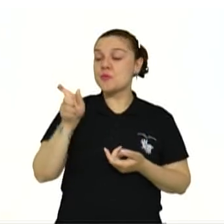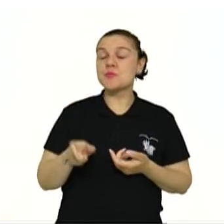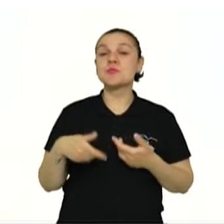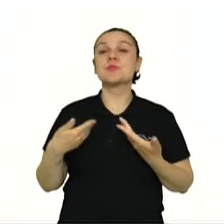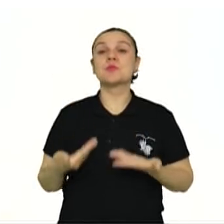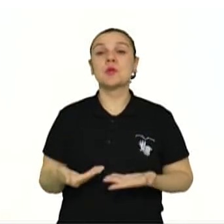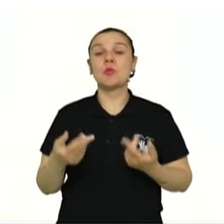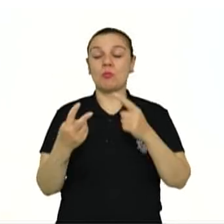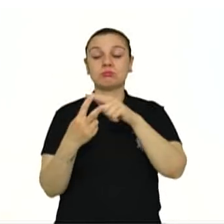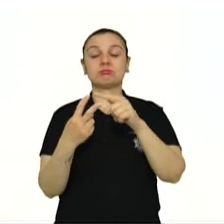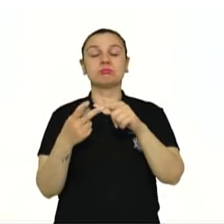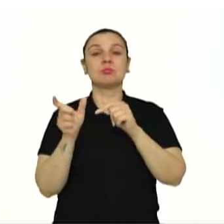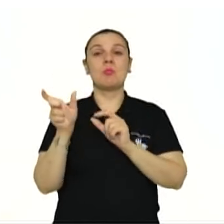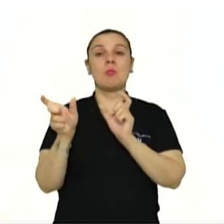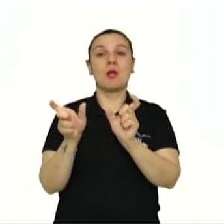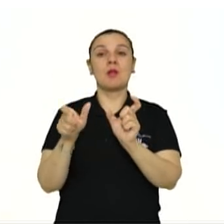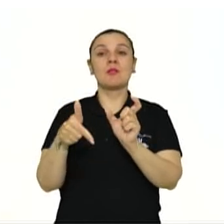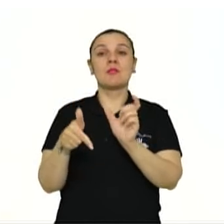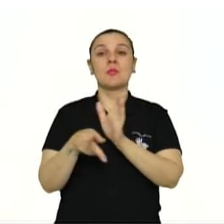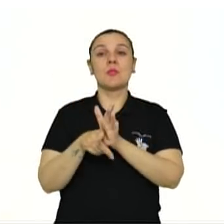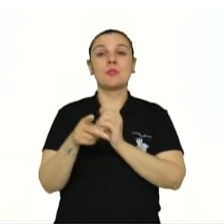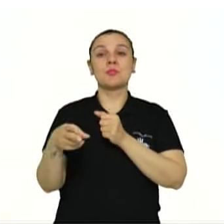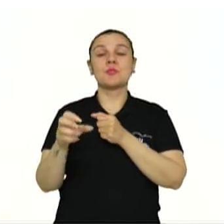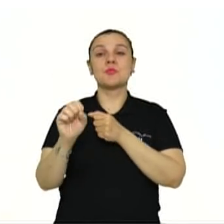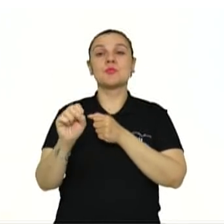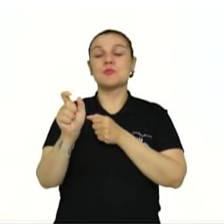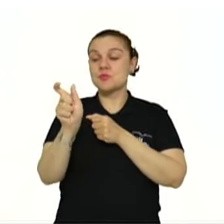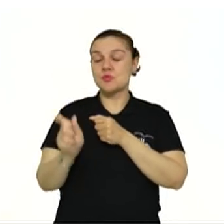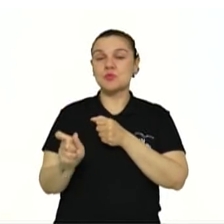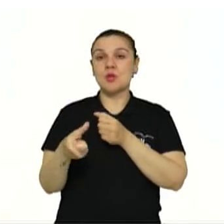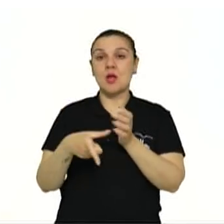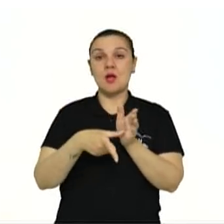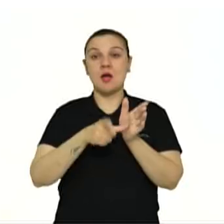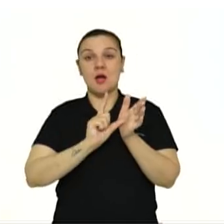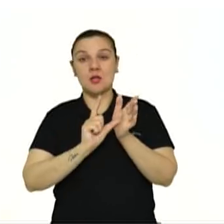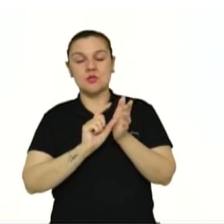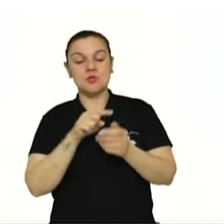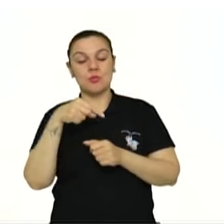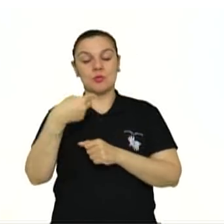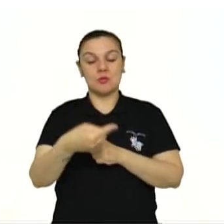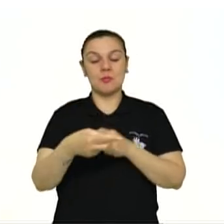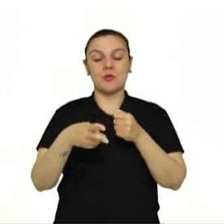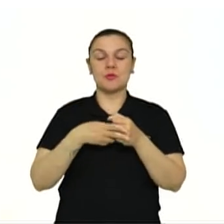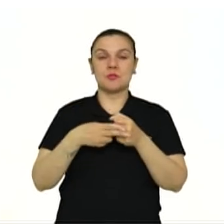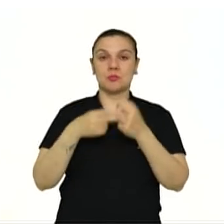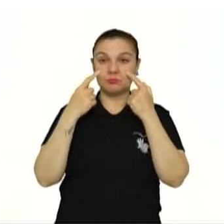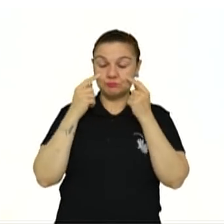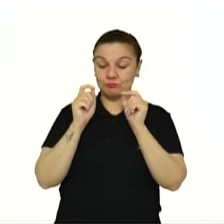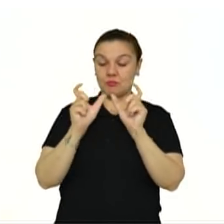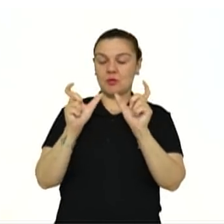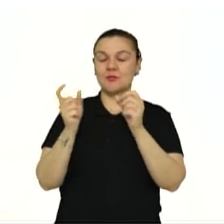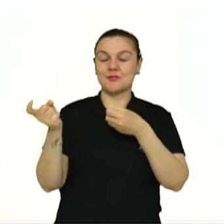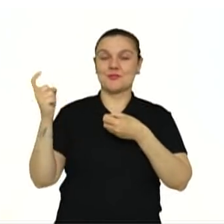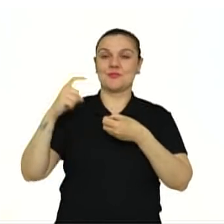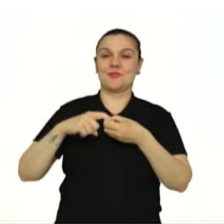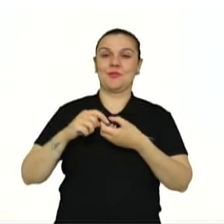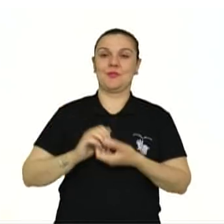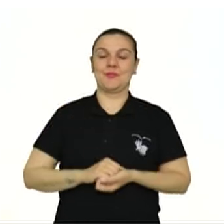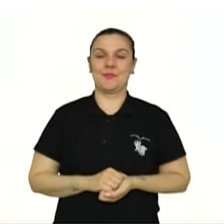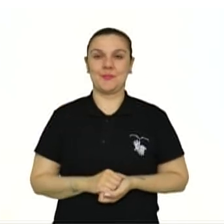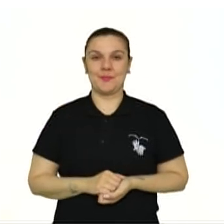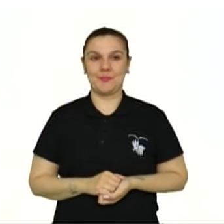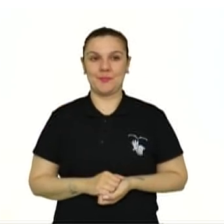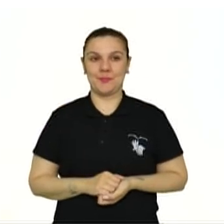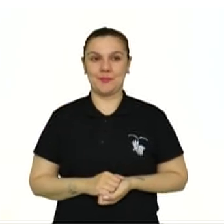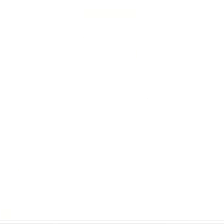duas palavras é o sujeito? Em que posição ela apareceu? Antes ou depois do verbo? Preste atenção e já voltamos.